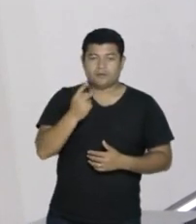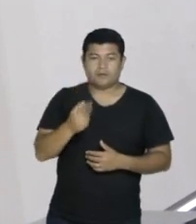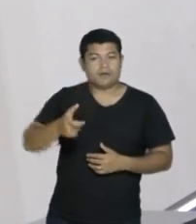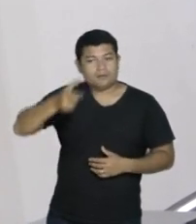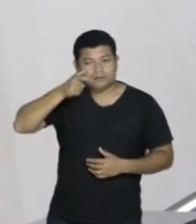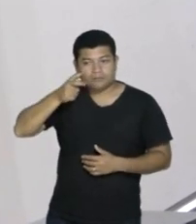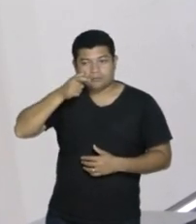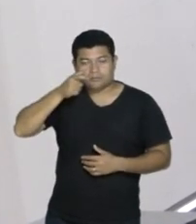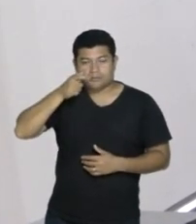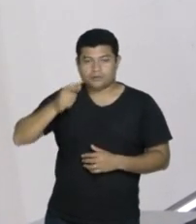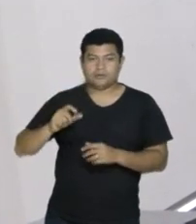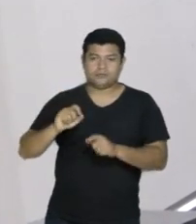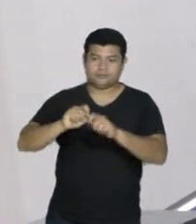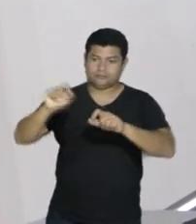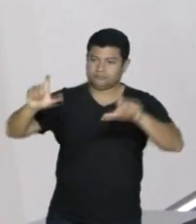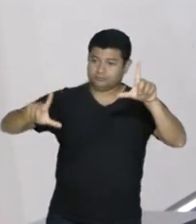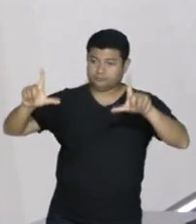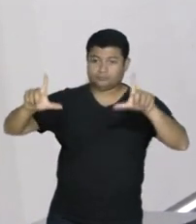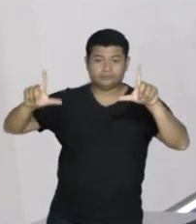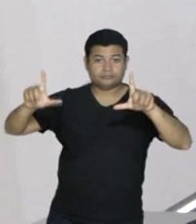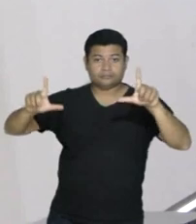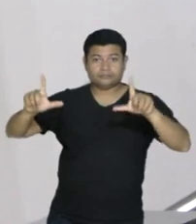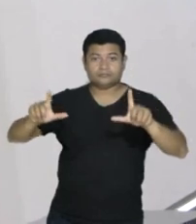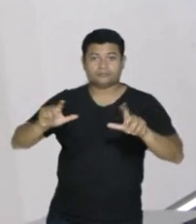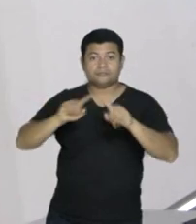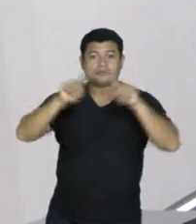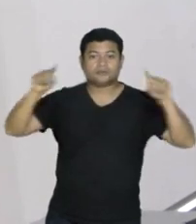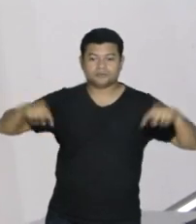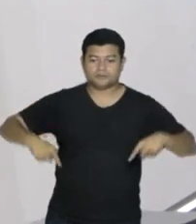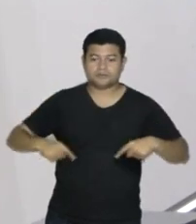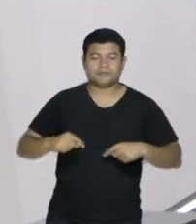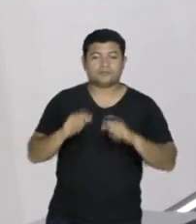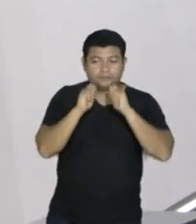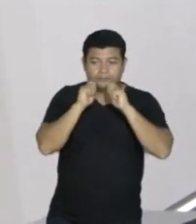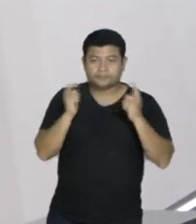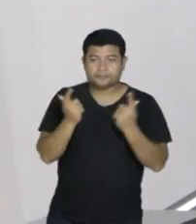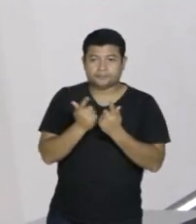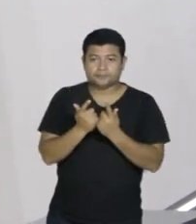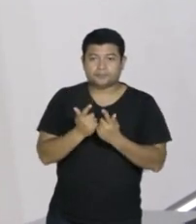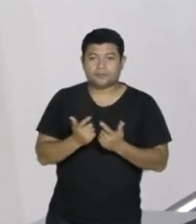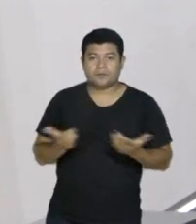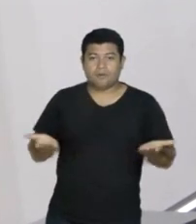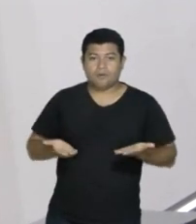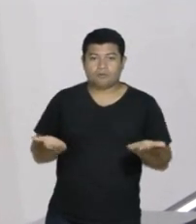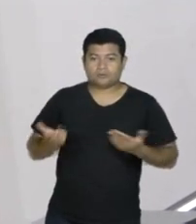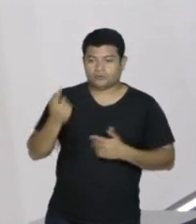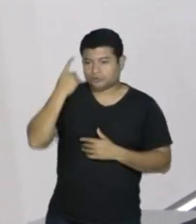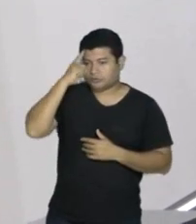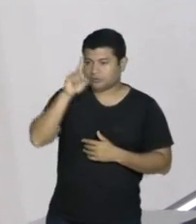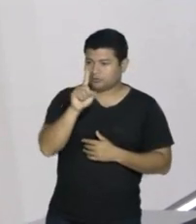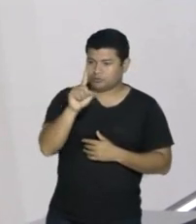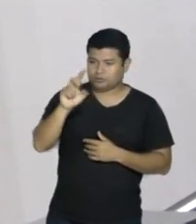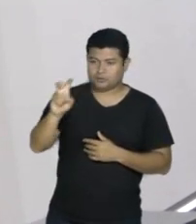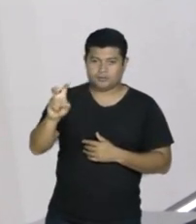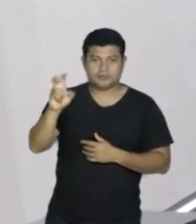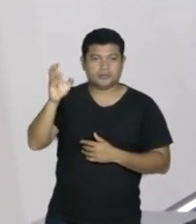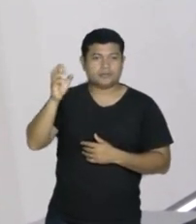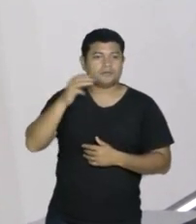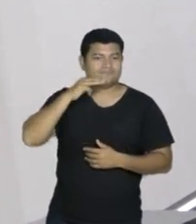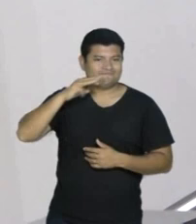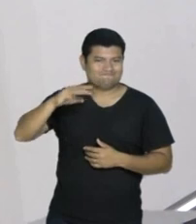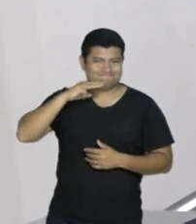ao funcionários desta casa que no dia de hoje dia 15 de